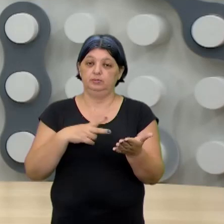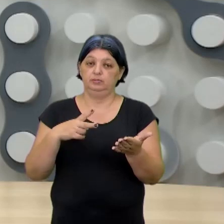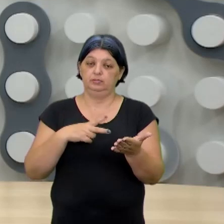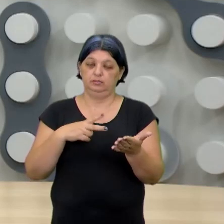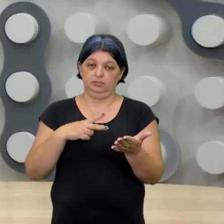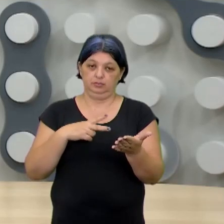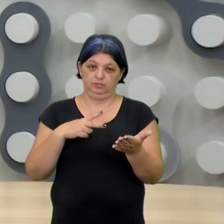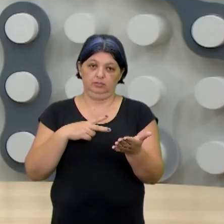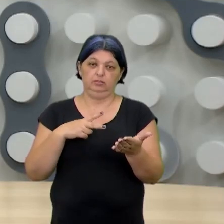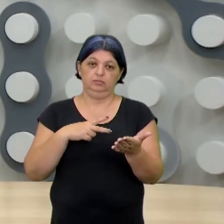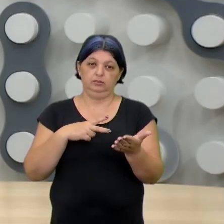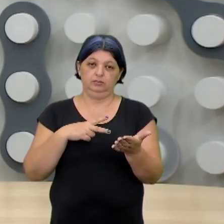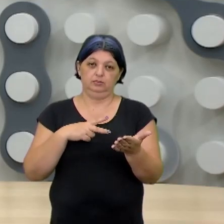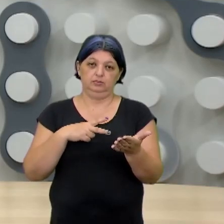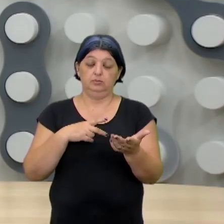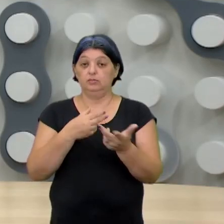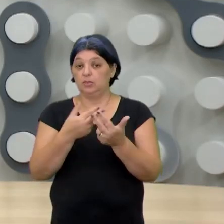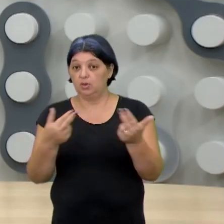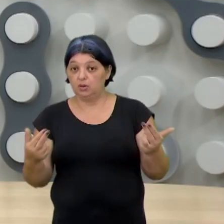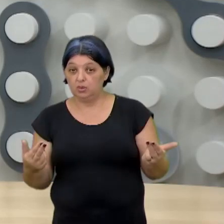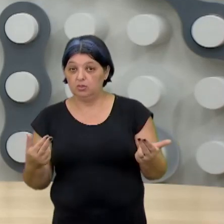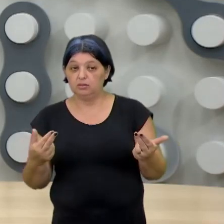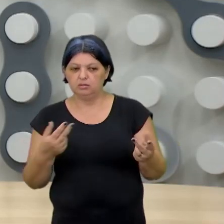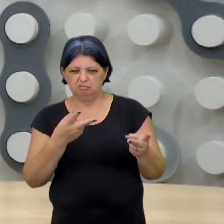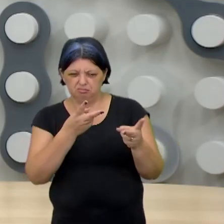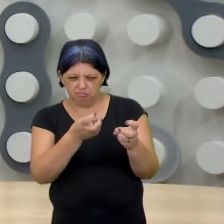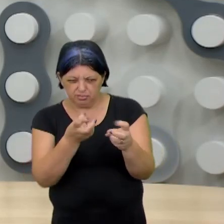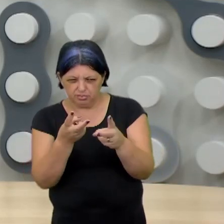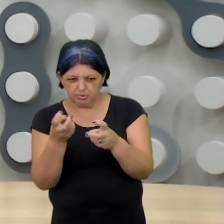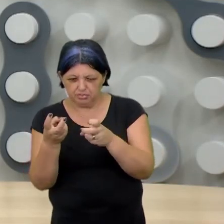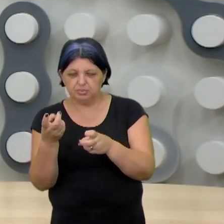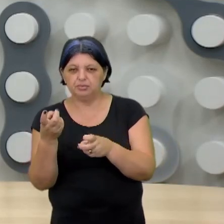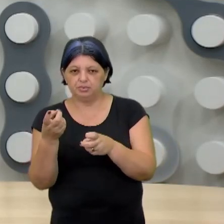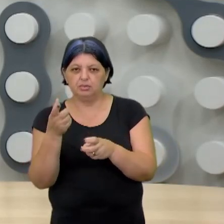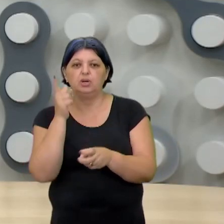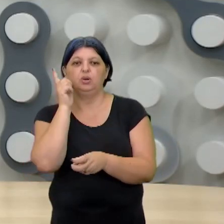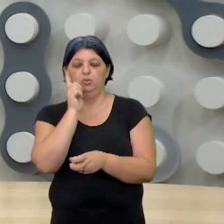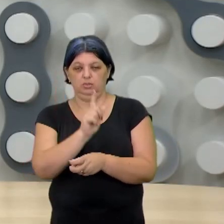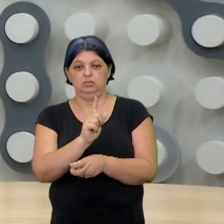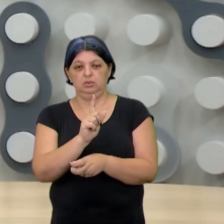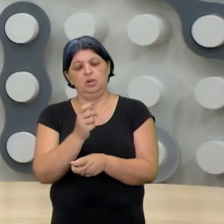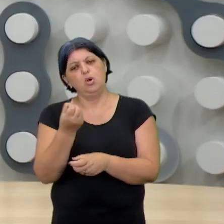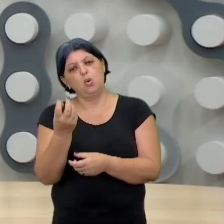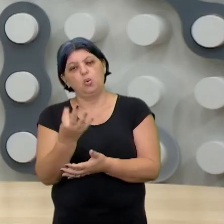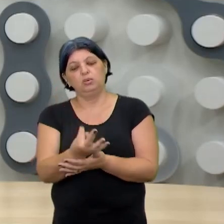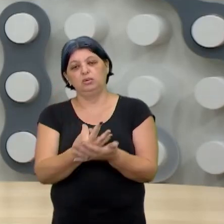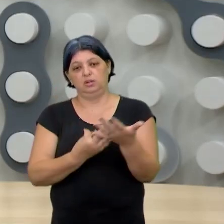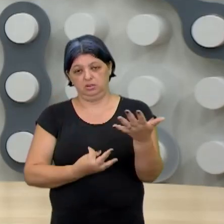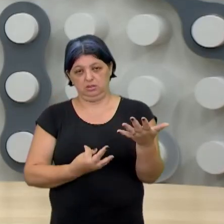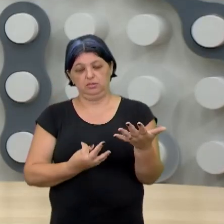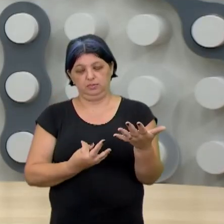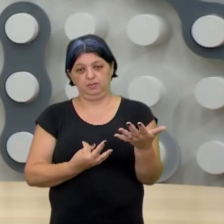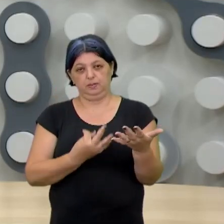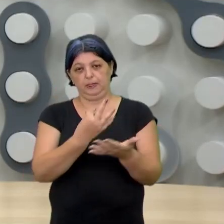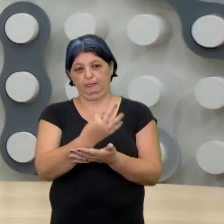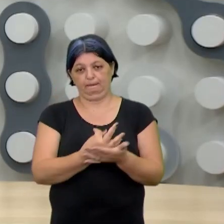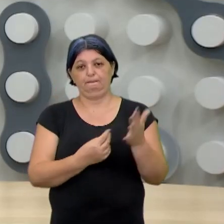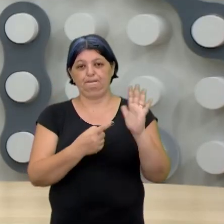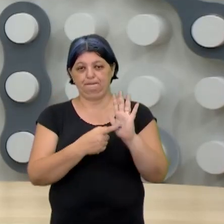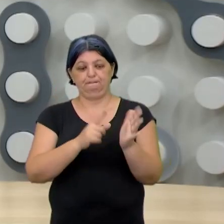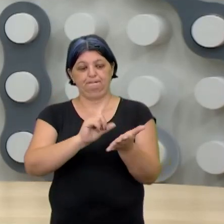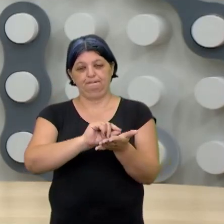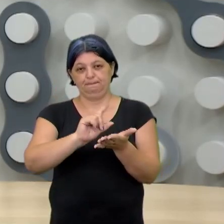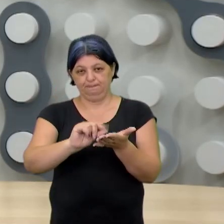particularidades, algumas coisas que são perceptíveis a respeito desse veículo ou desse texto. O texto que eu trouxe é um texto de um artigo,